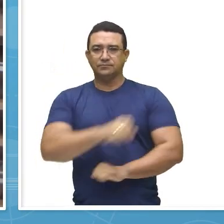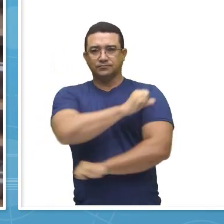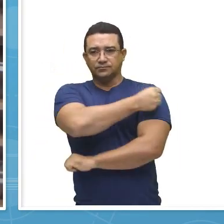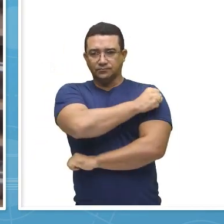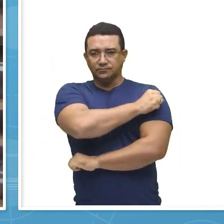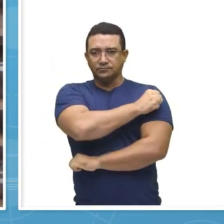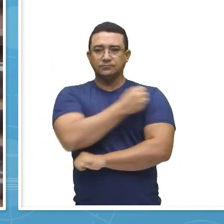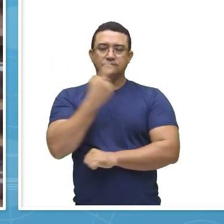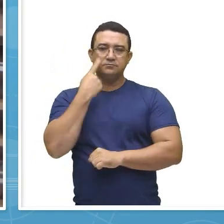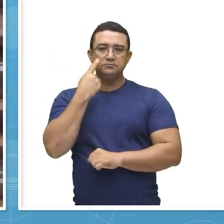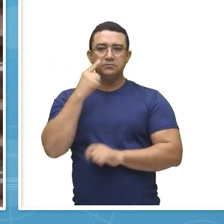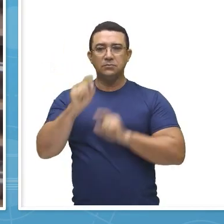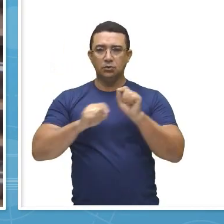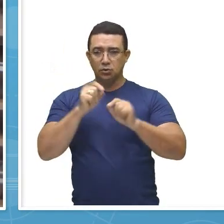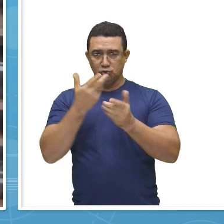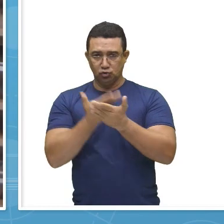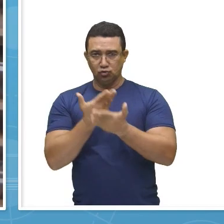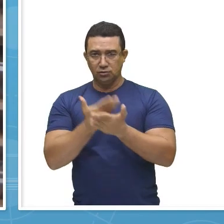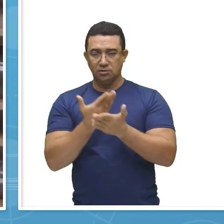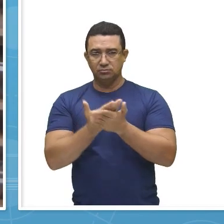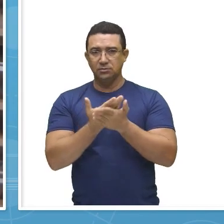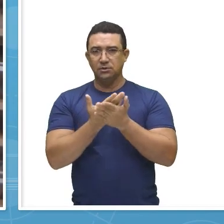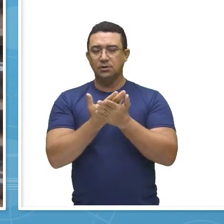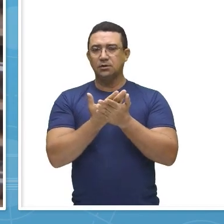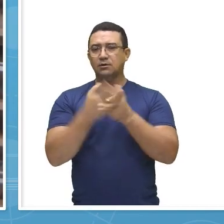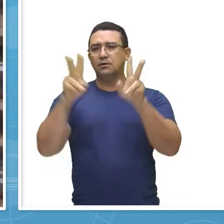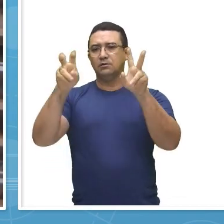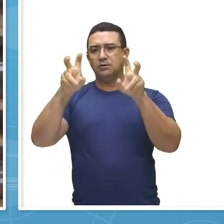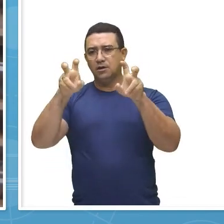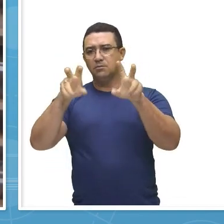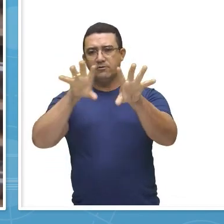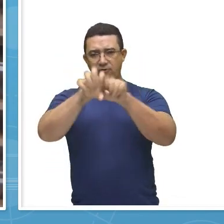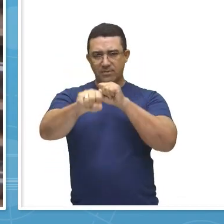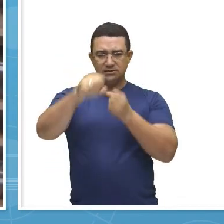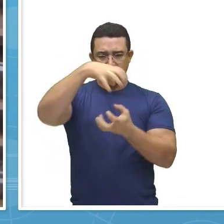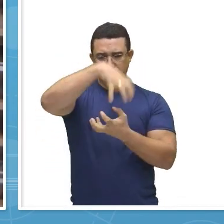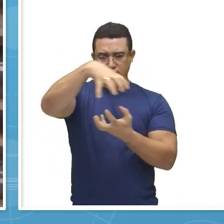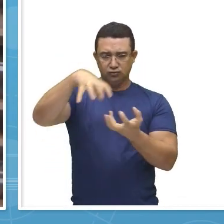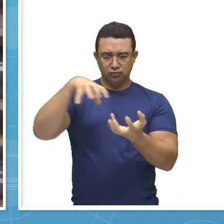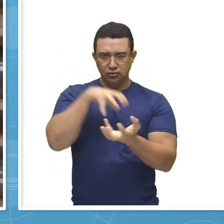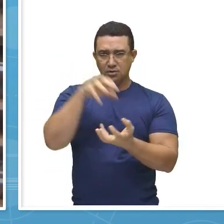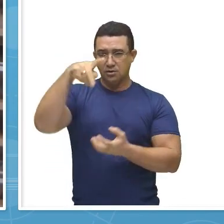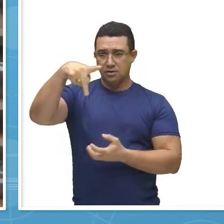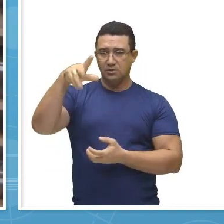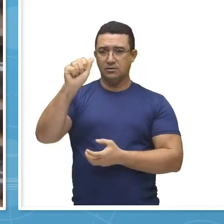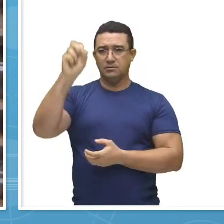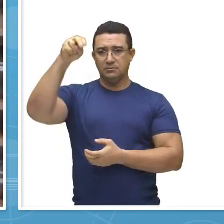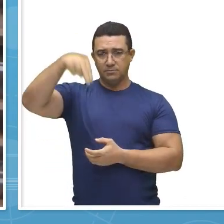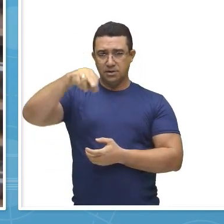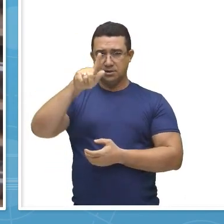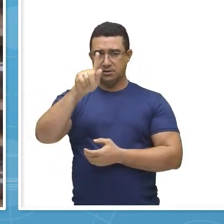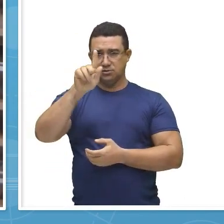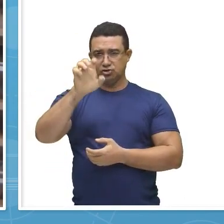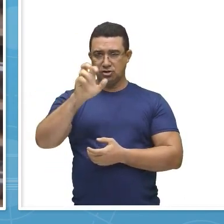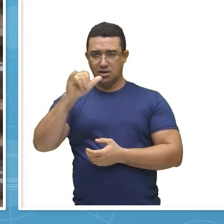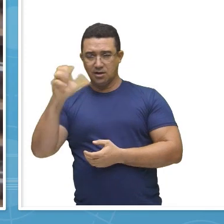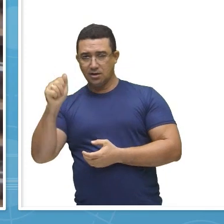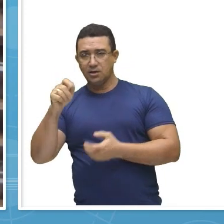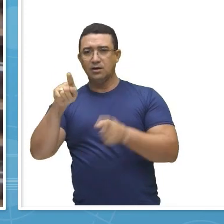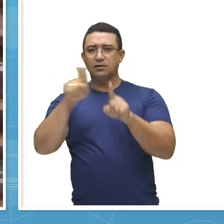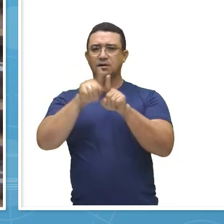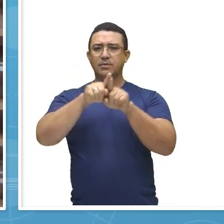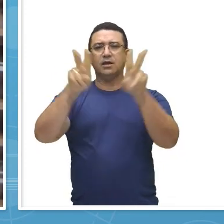nós verificamos questões voltadas à formação dos continentes, da Pangeia, né? Questões voltadas